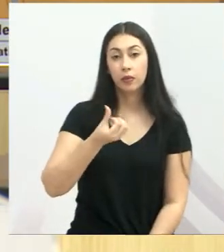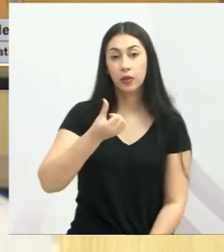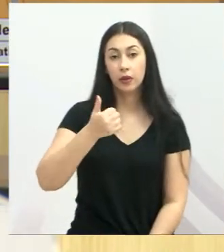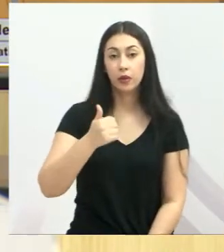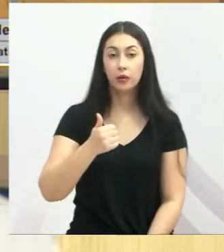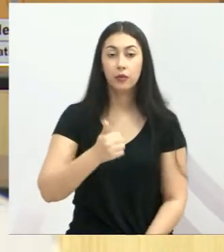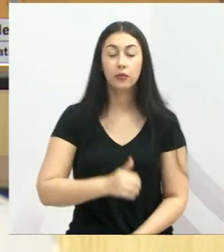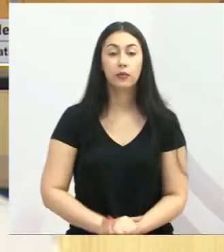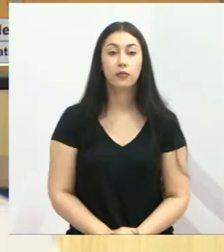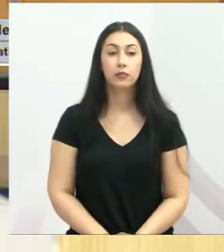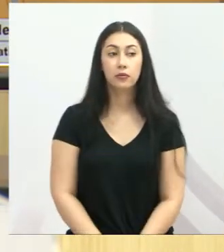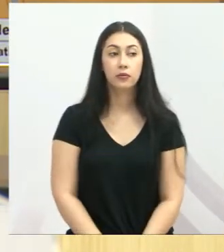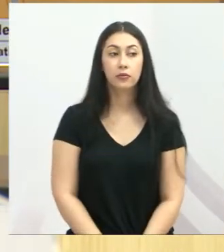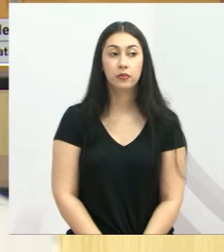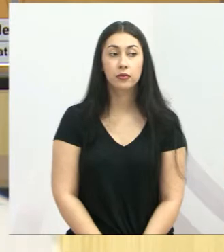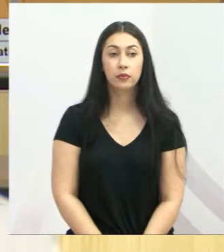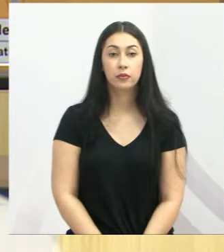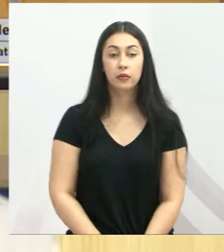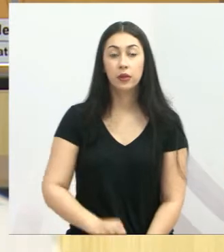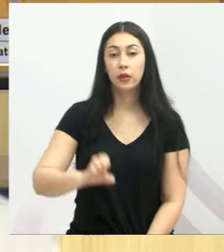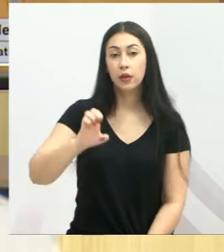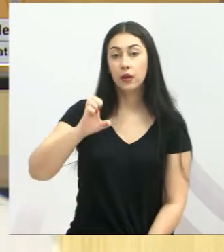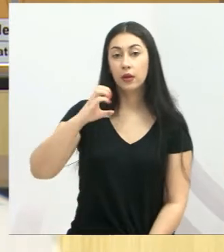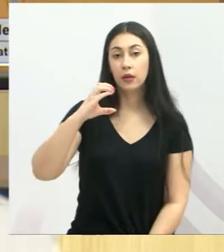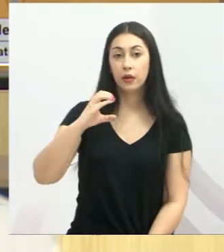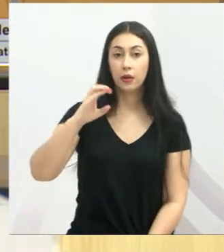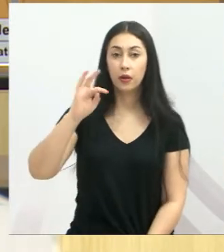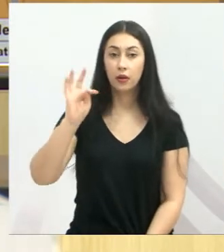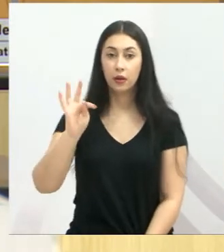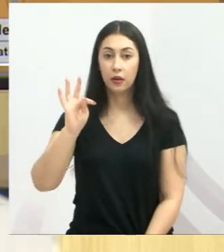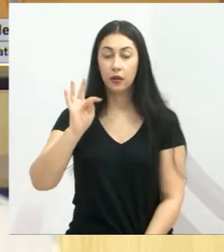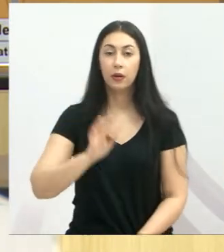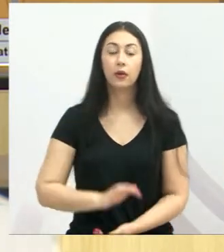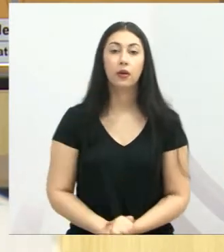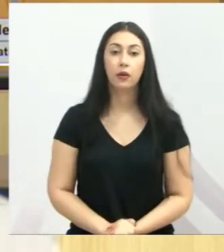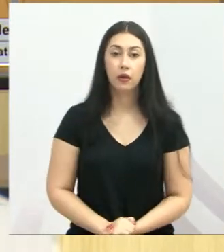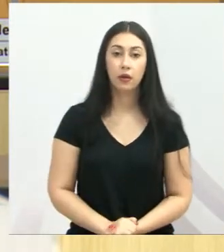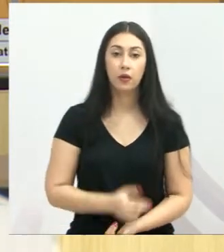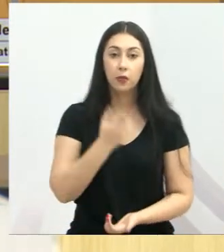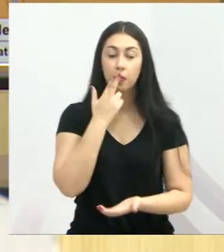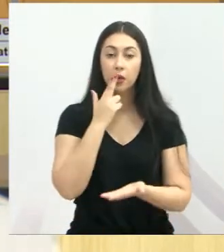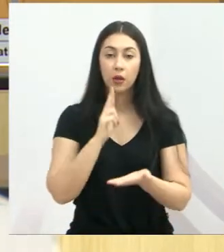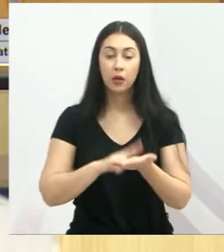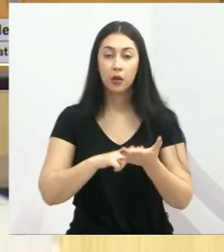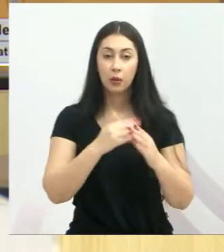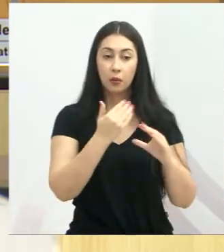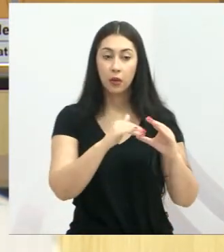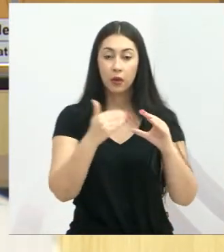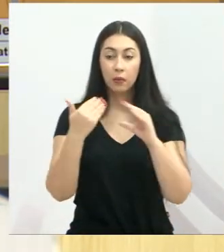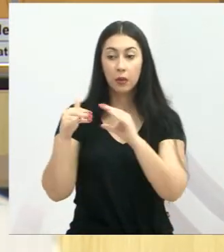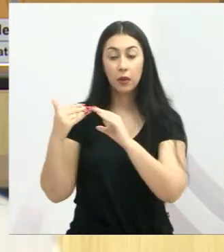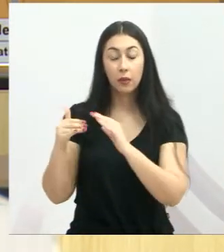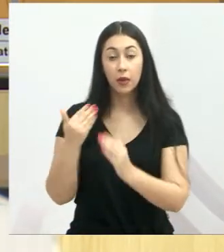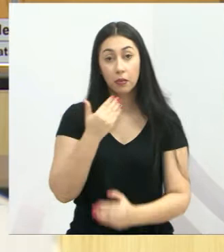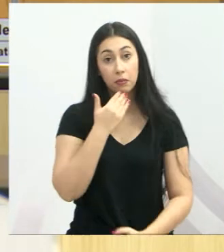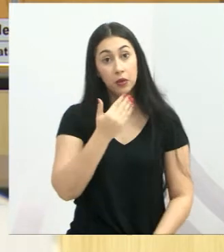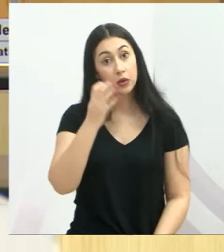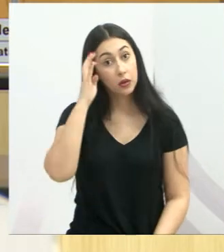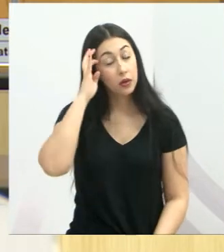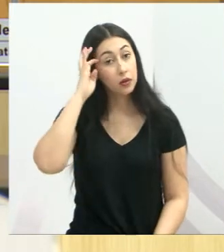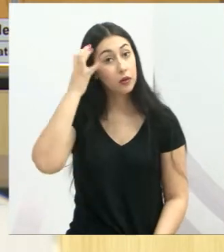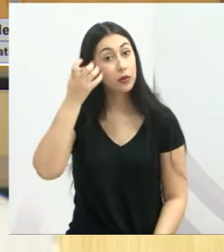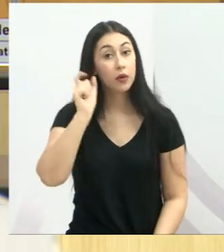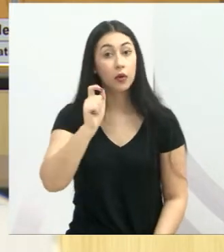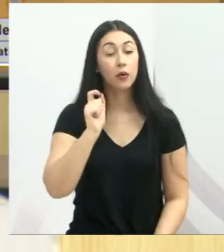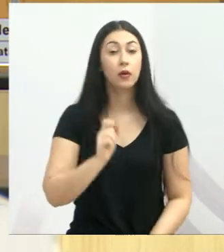161. A ECT, Empresa Brasileira de Correios e Telégrafos, solicitando providência para